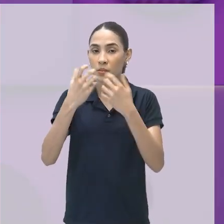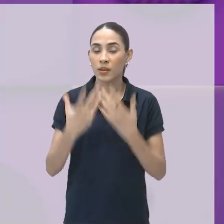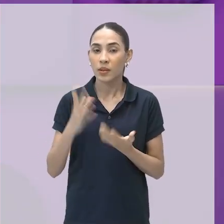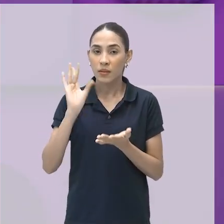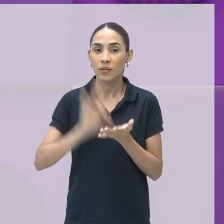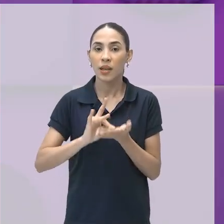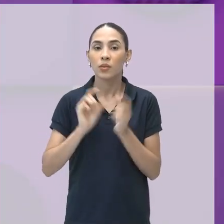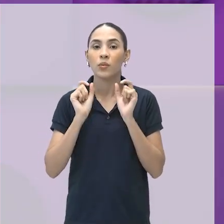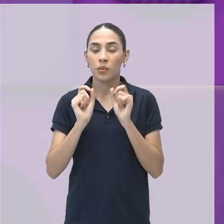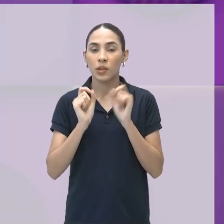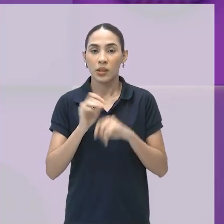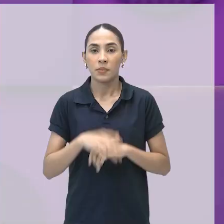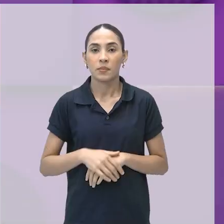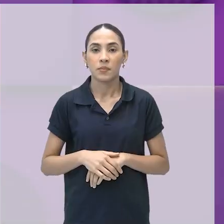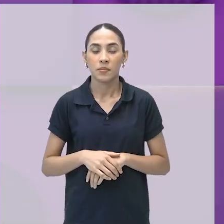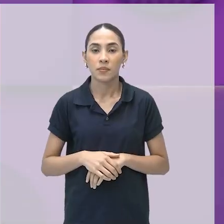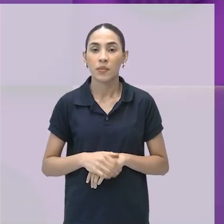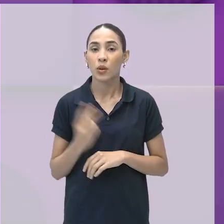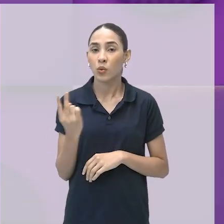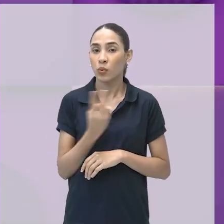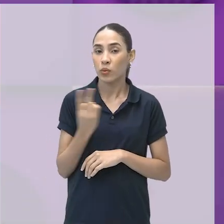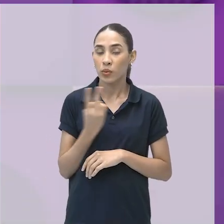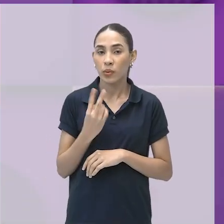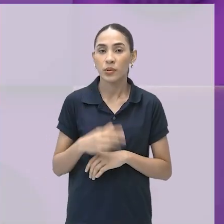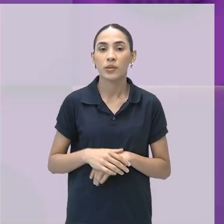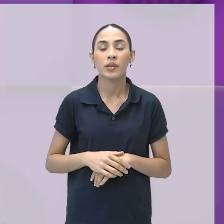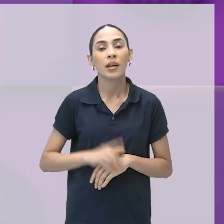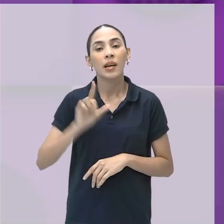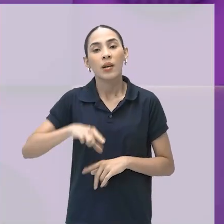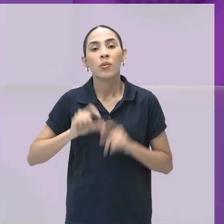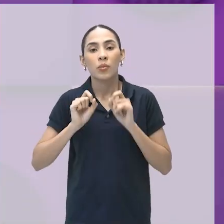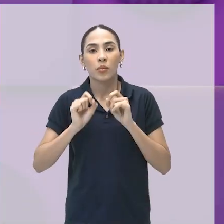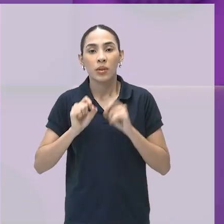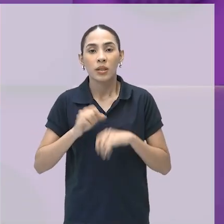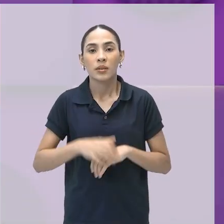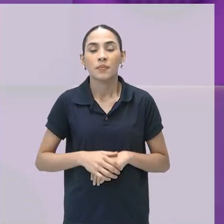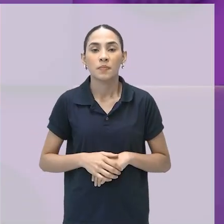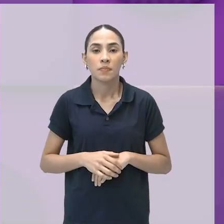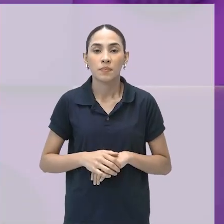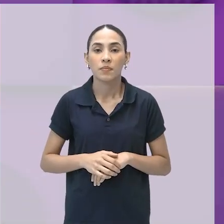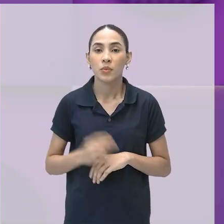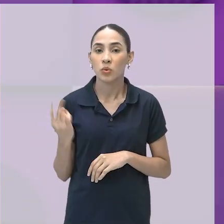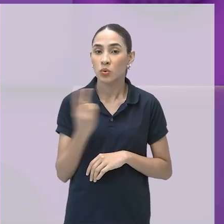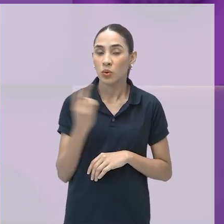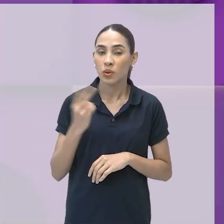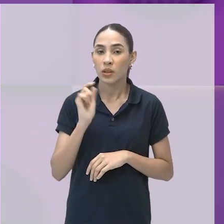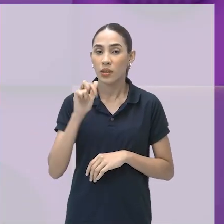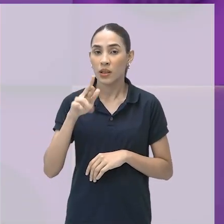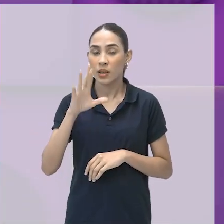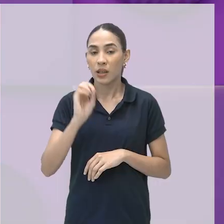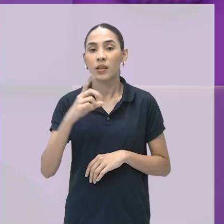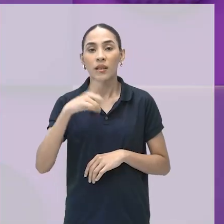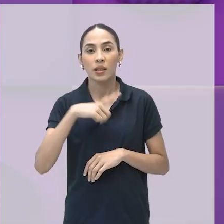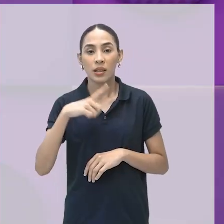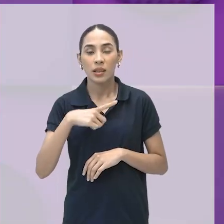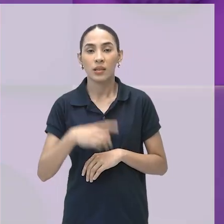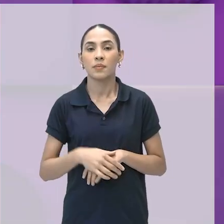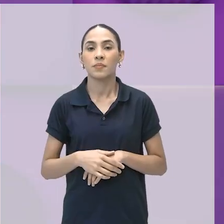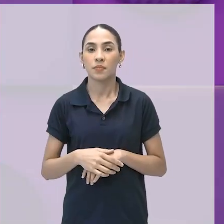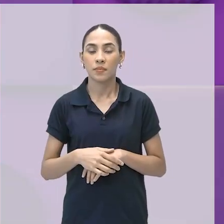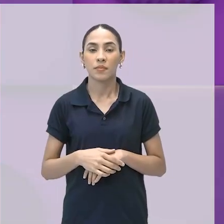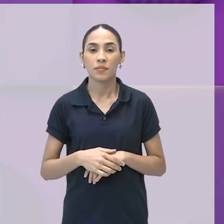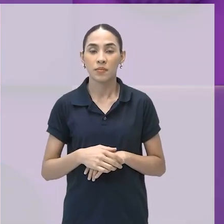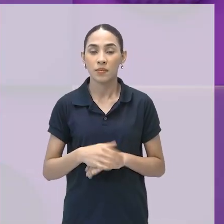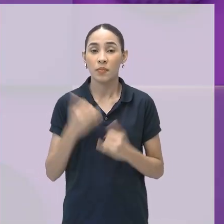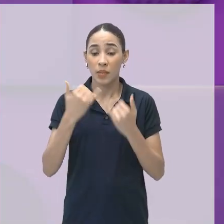justificar a semelhança do triângulo, dos 2 triângulos, é justamente os 2 ângulos que eles possuem aí